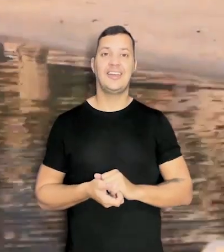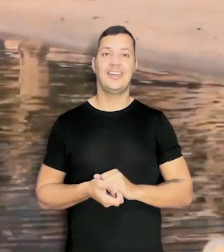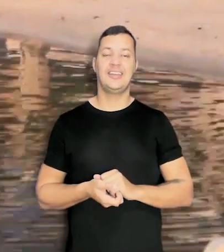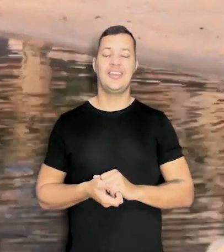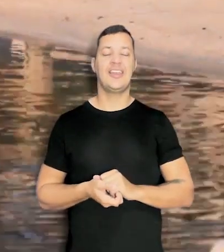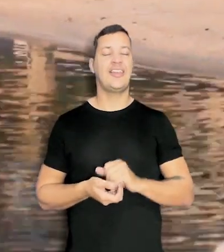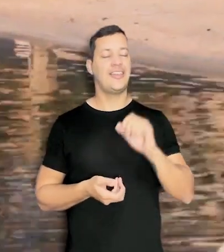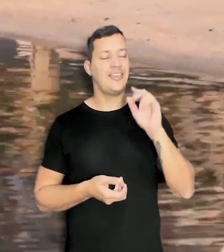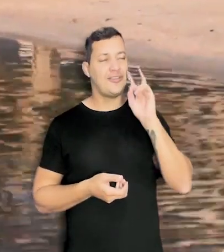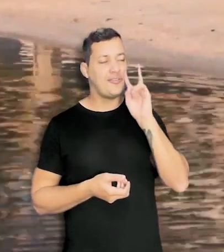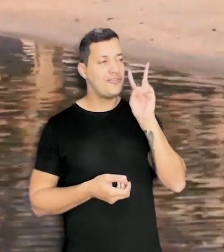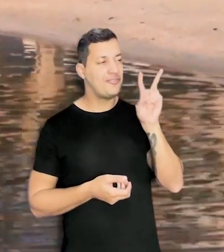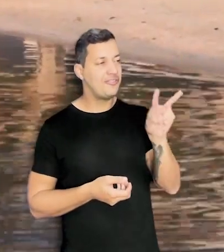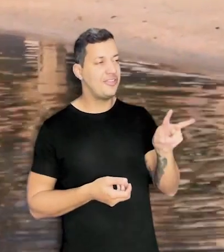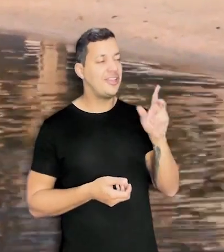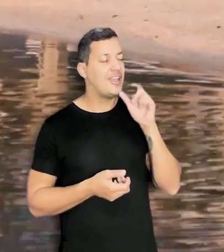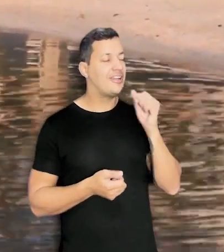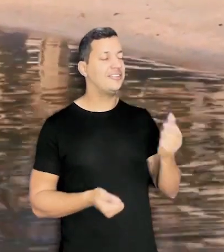Eu a vi que se banhava.